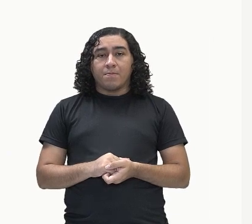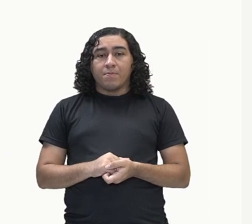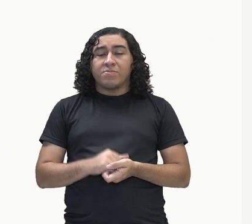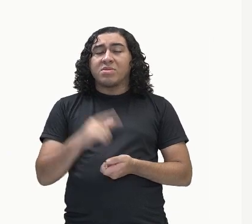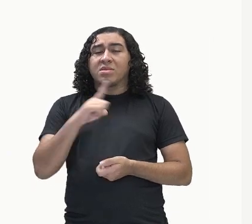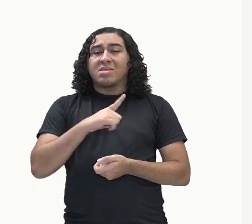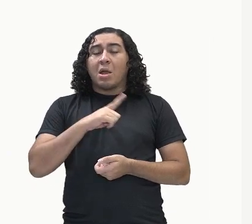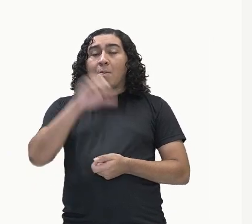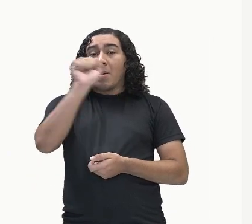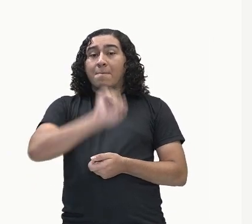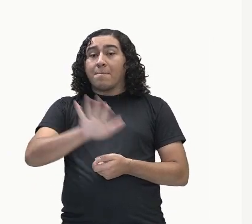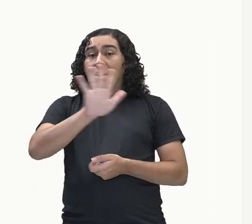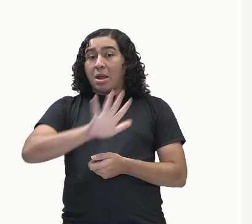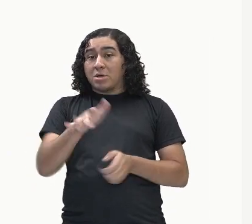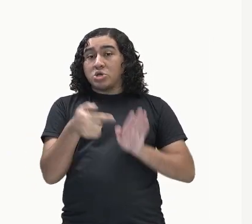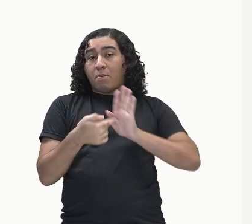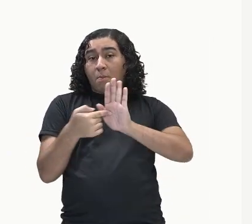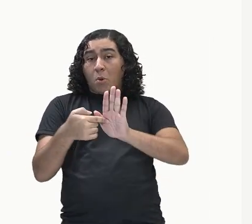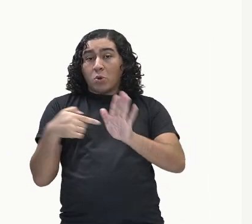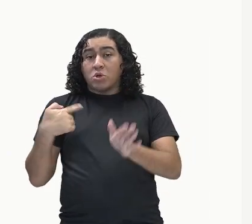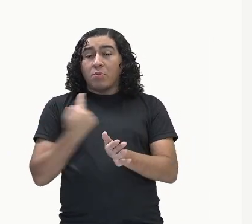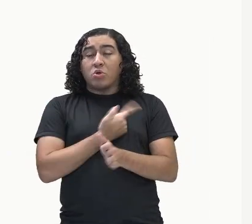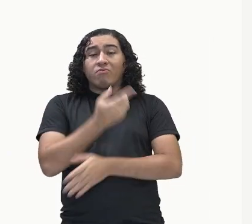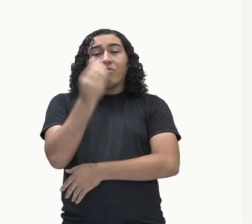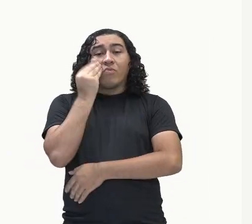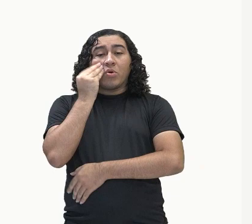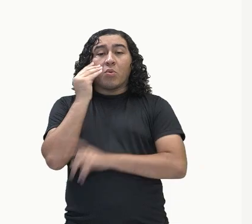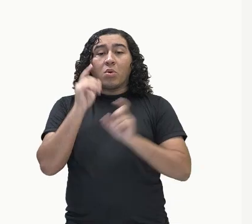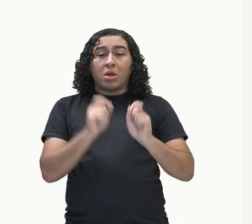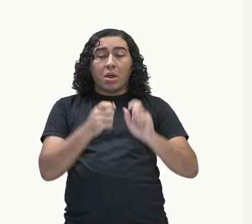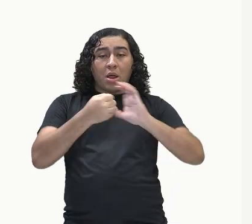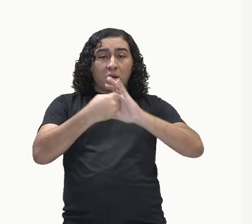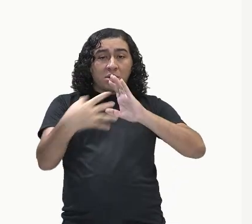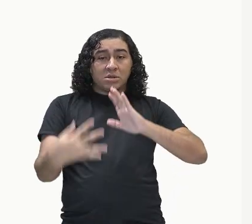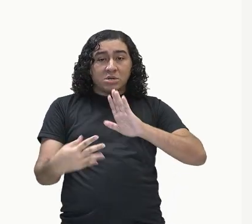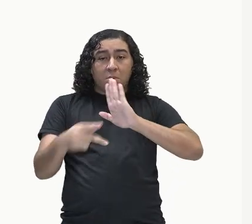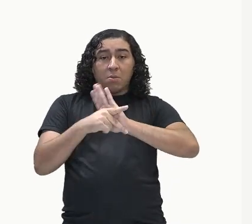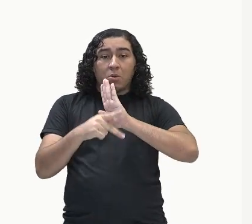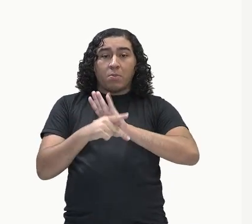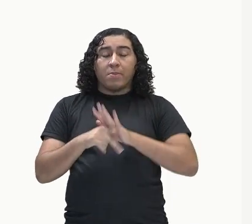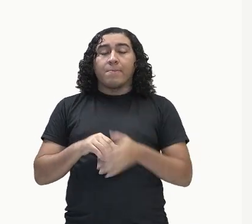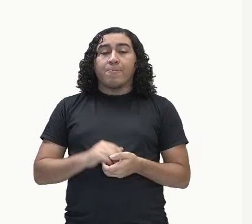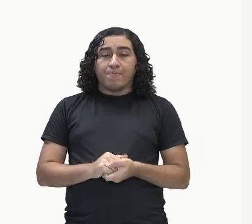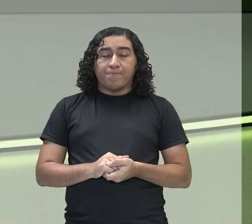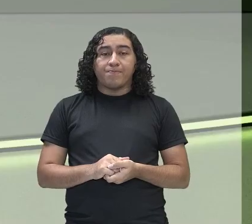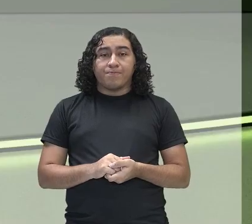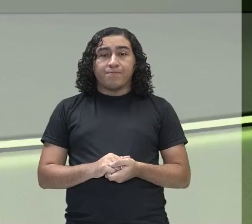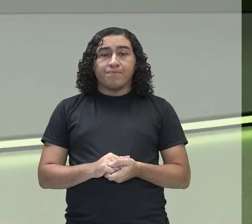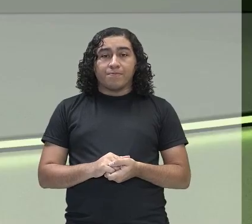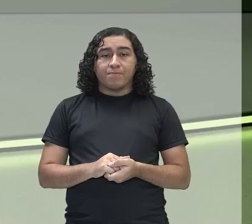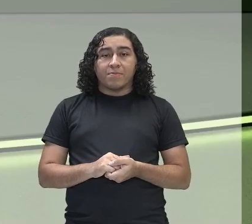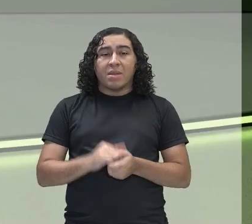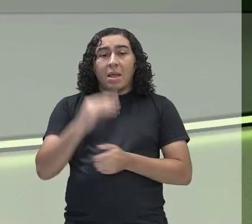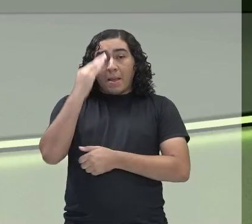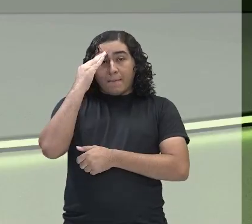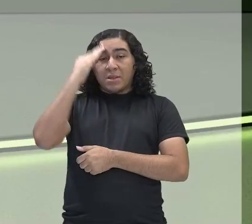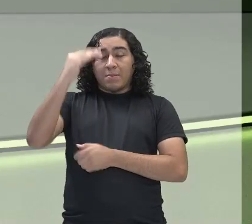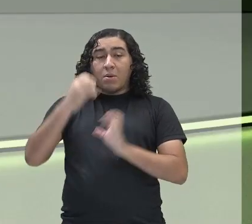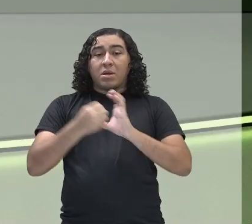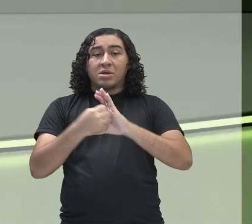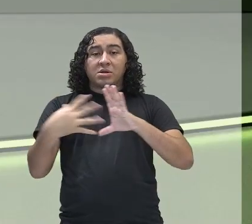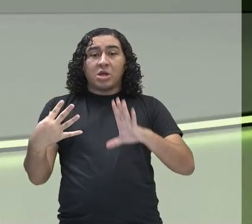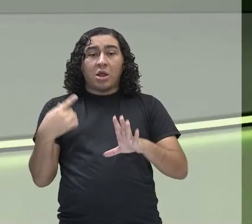imagem que vai trazer pra gente essas características né então a principal característica pra